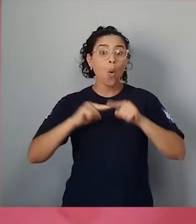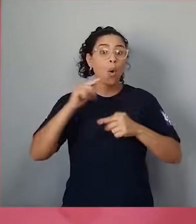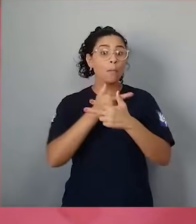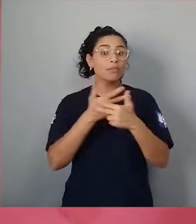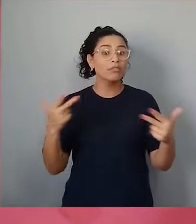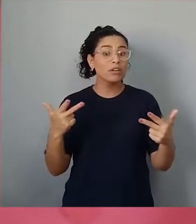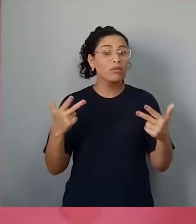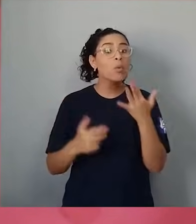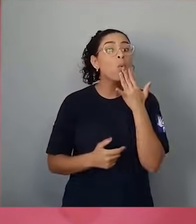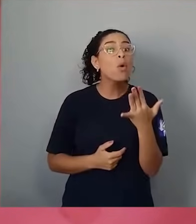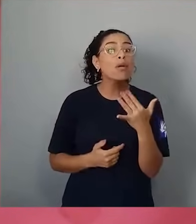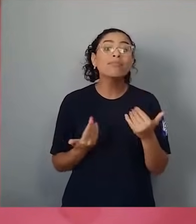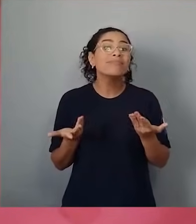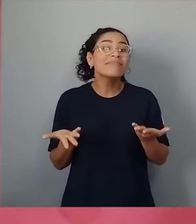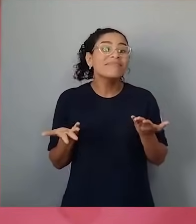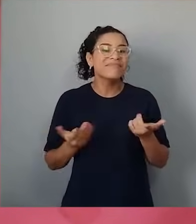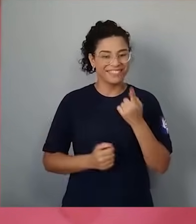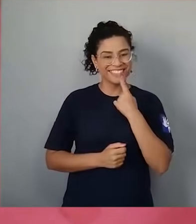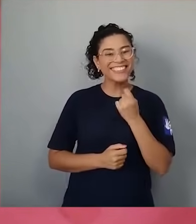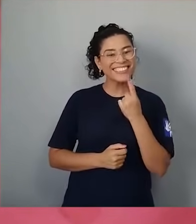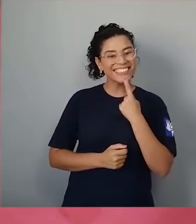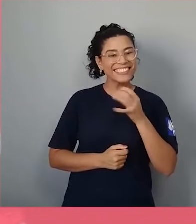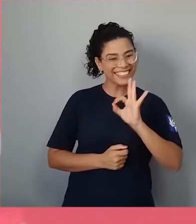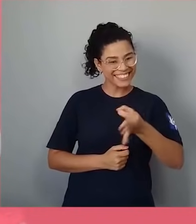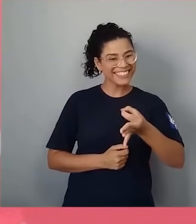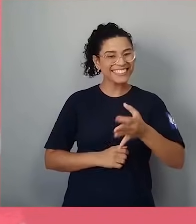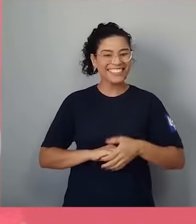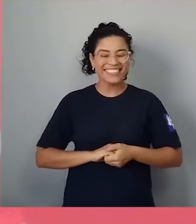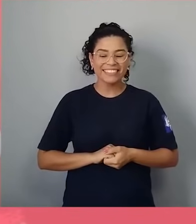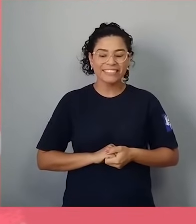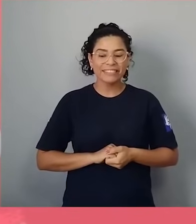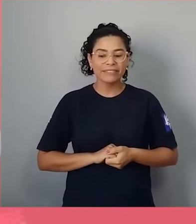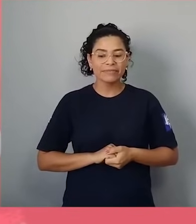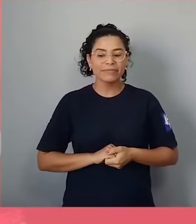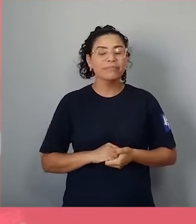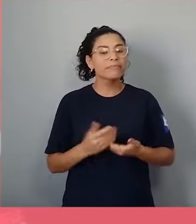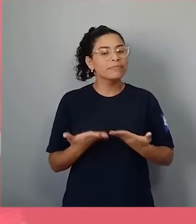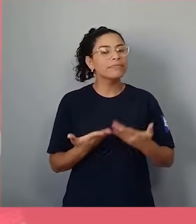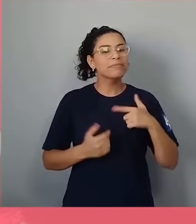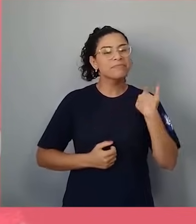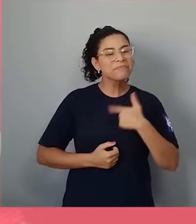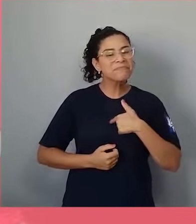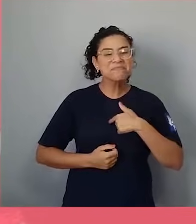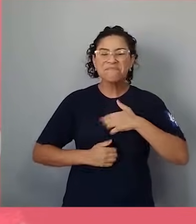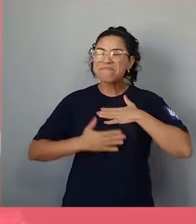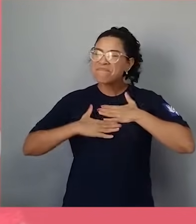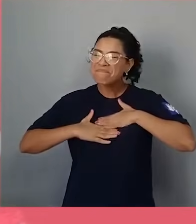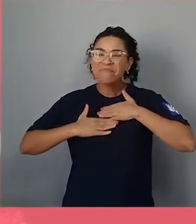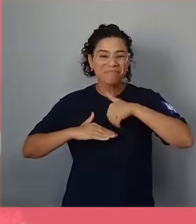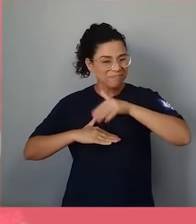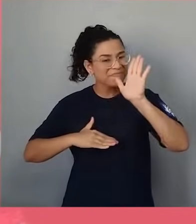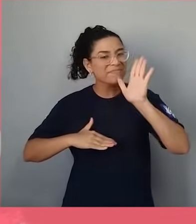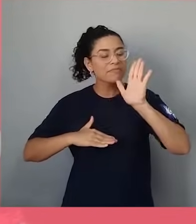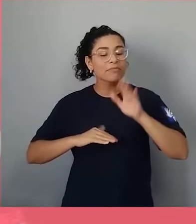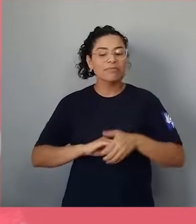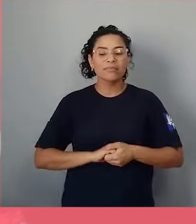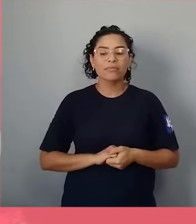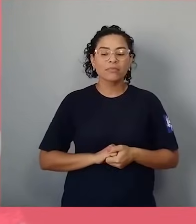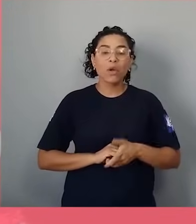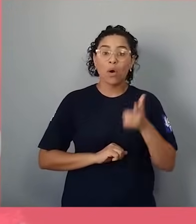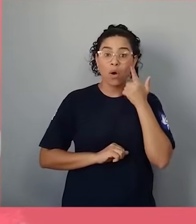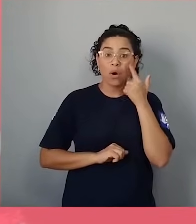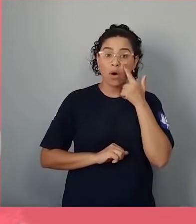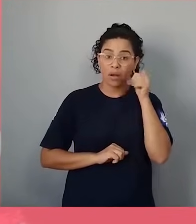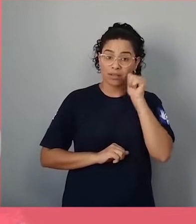objetos na cor vermelha, isso mesmo. Uma das nossas cores preferidas. Olha só a montagem que a Alice